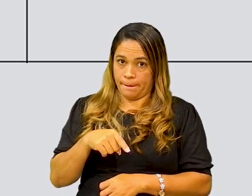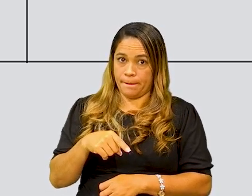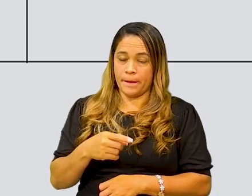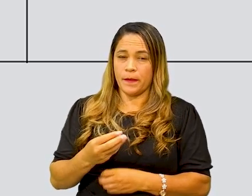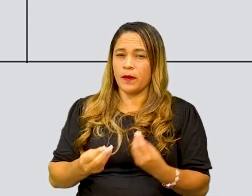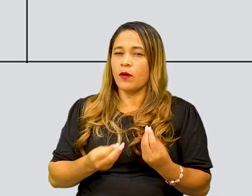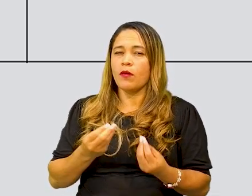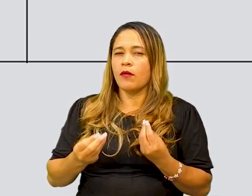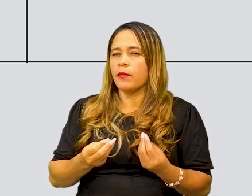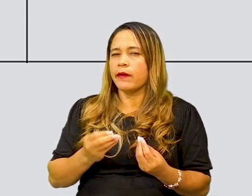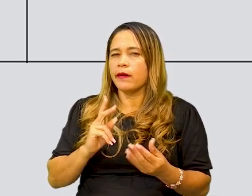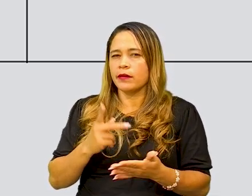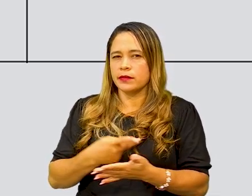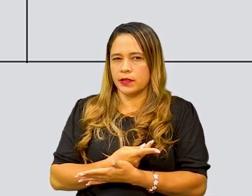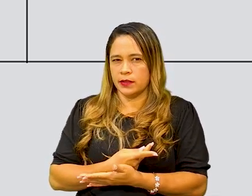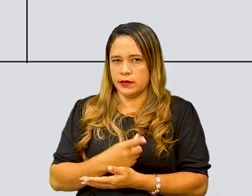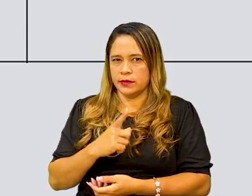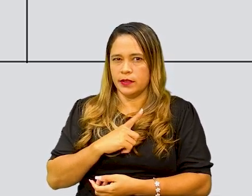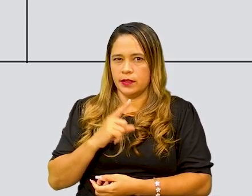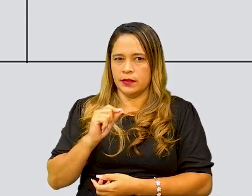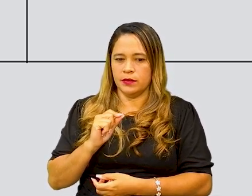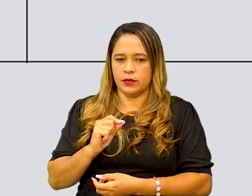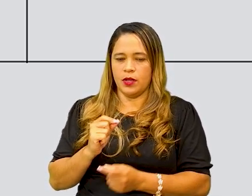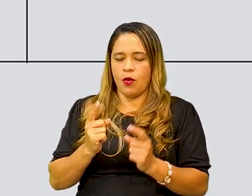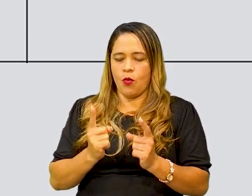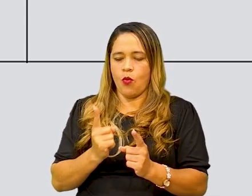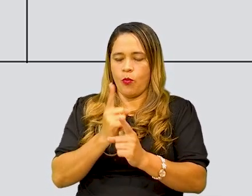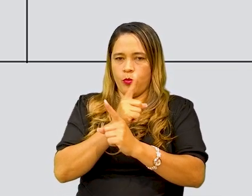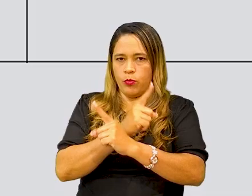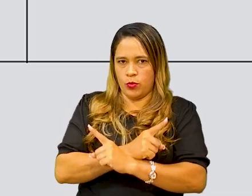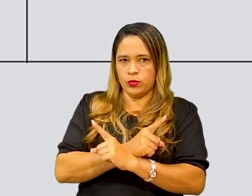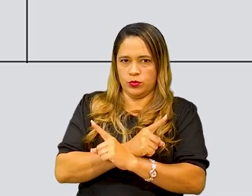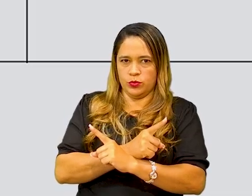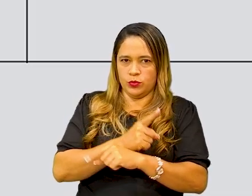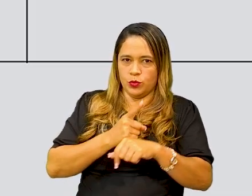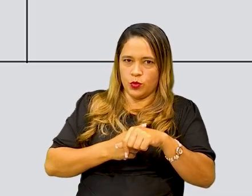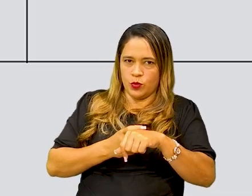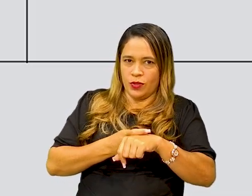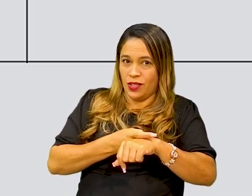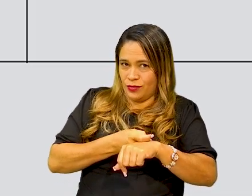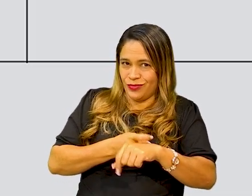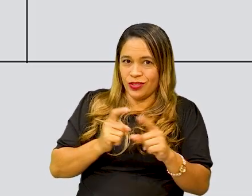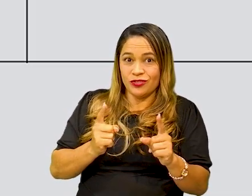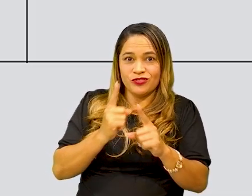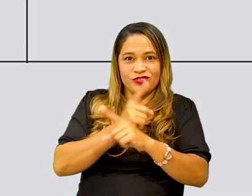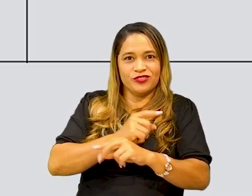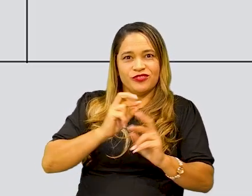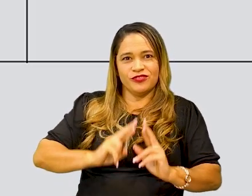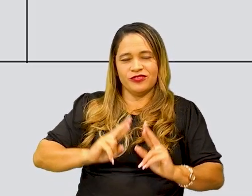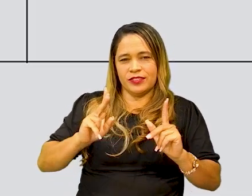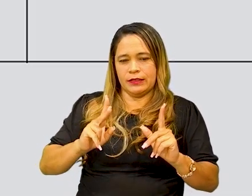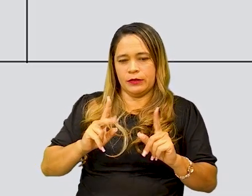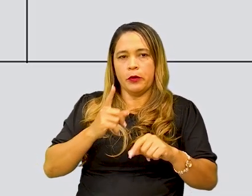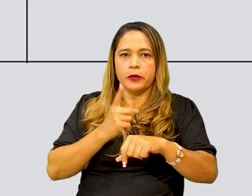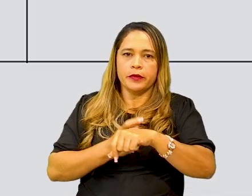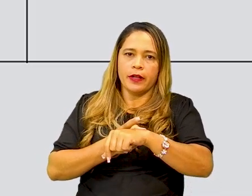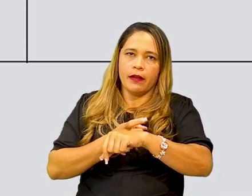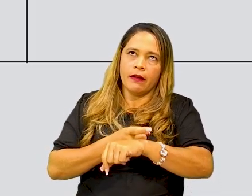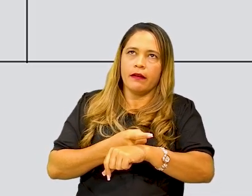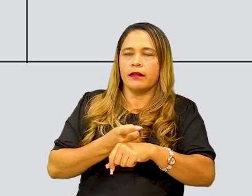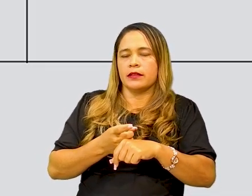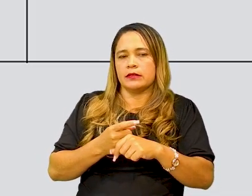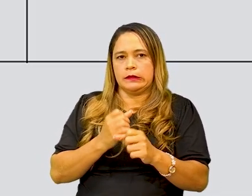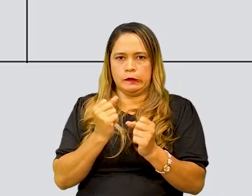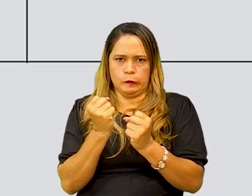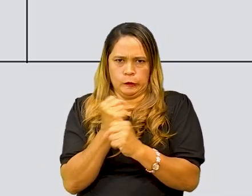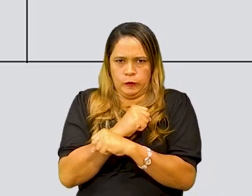ela tem um sintoma, olha para cá, ó, oposto ao sintoma do tétano. Enquanto o tétano causa